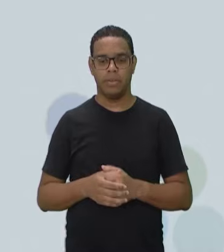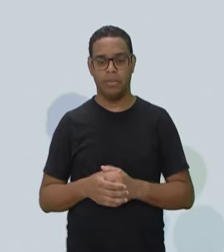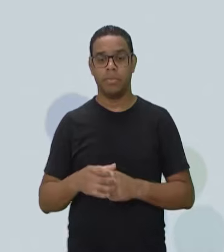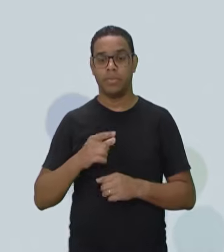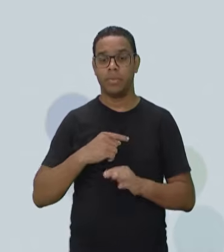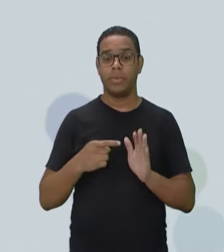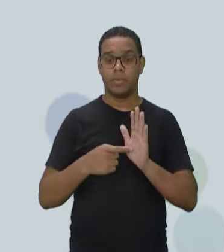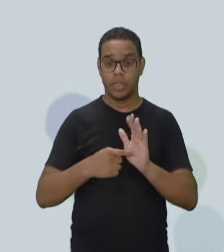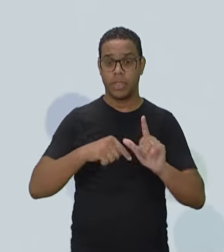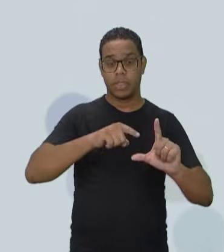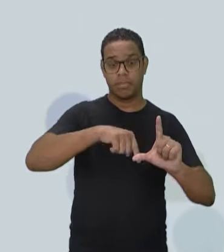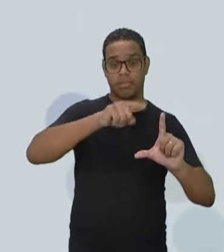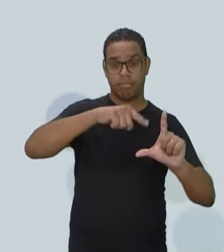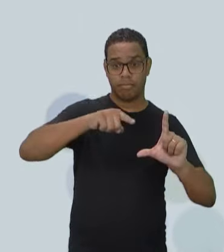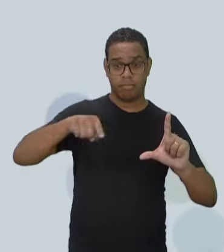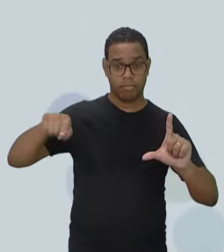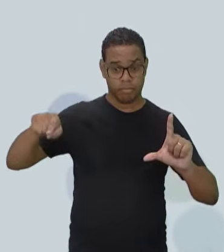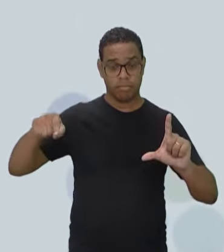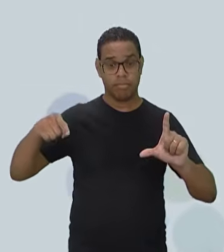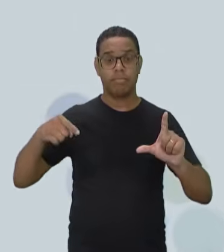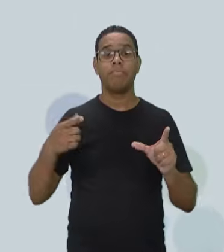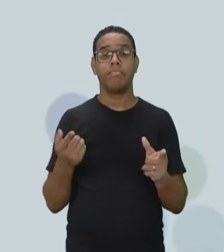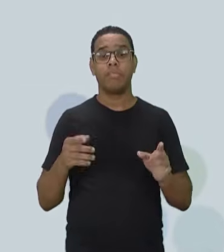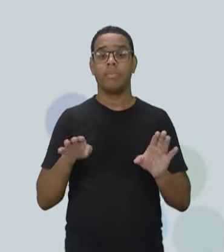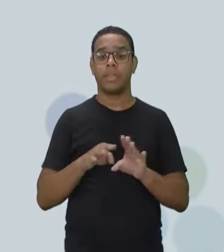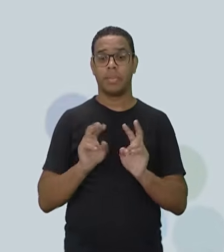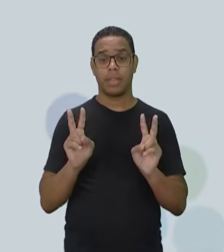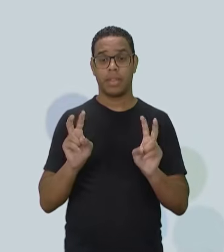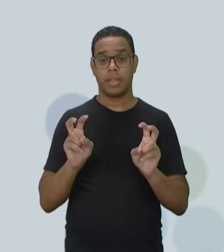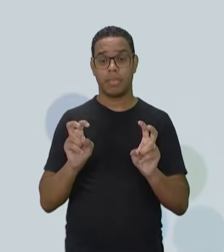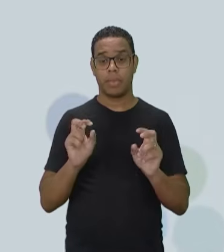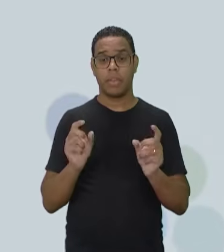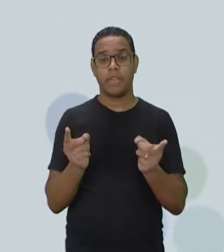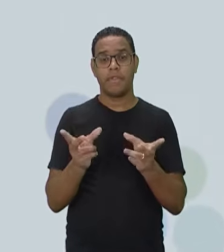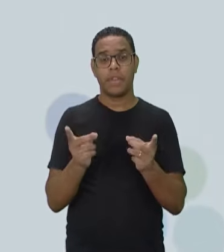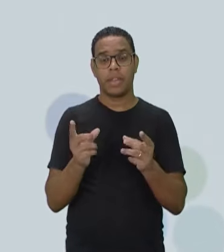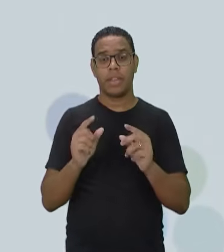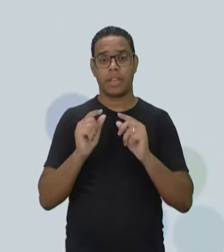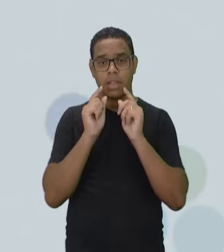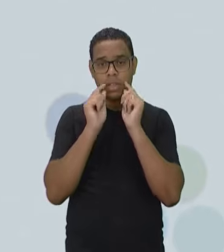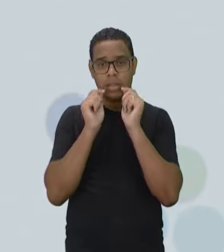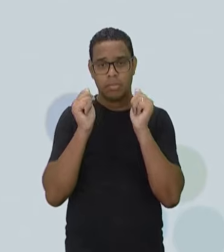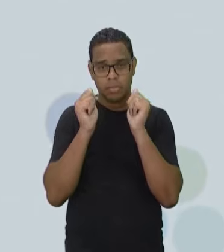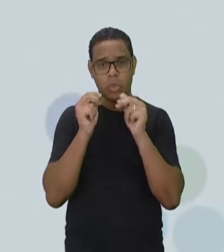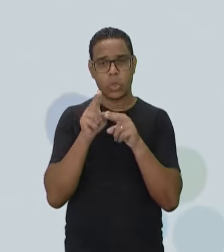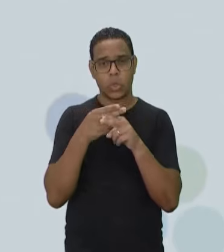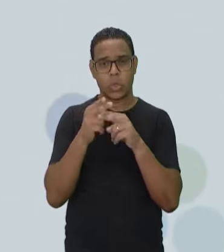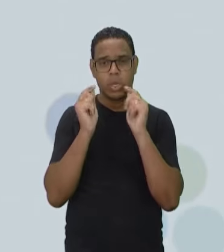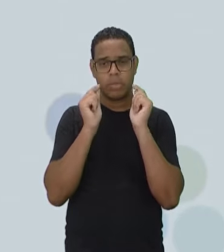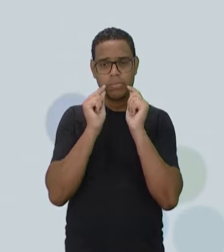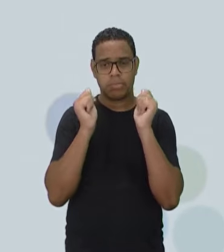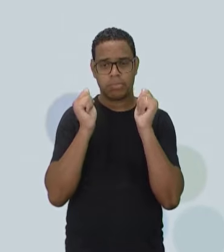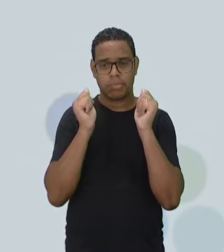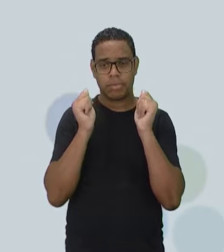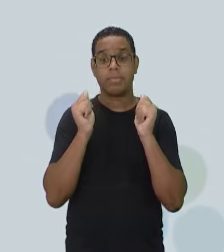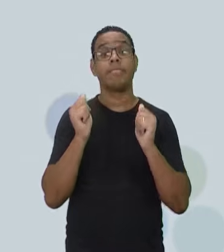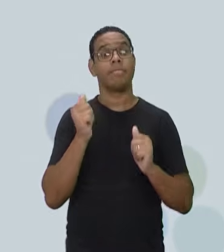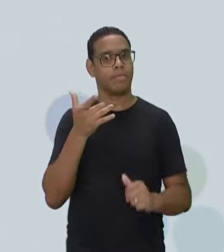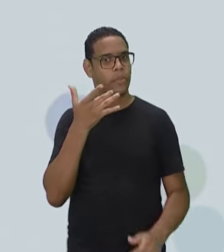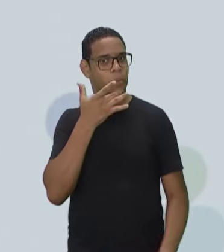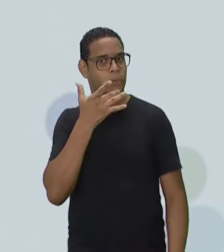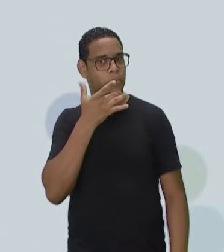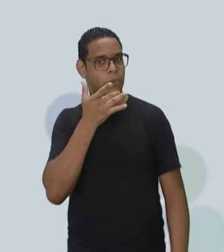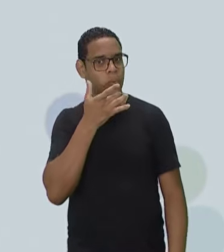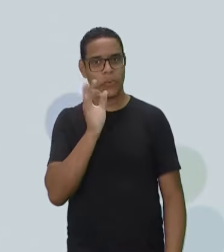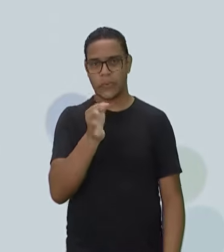de um gráfico aí e o título do gráfico, venda de bombons. Olha que assunto gostoso,